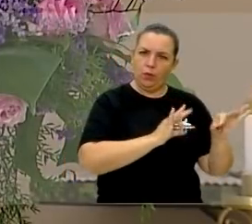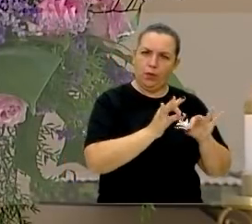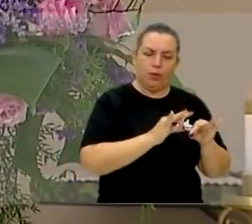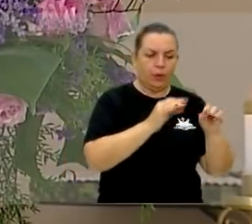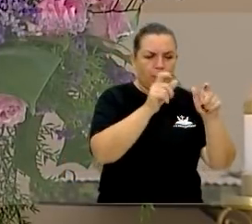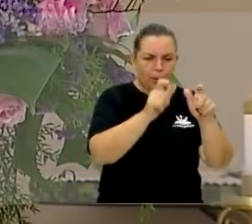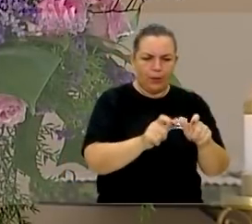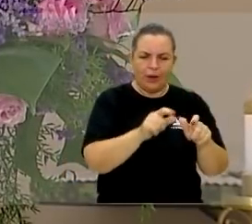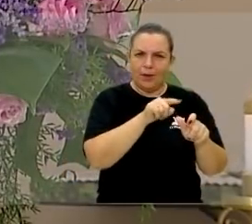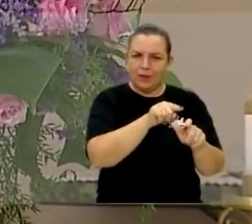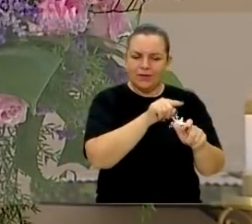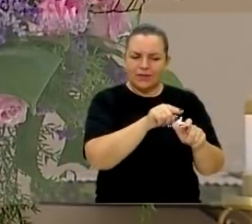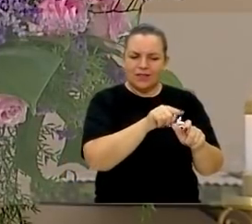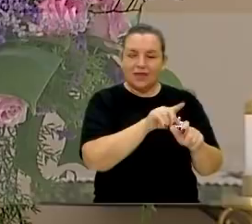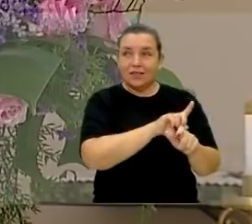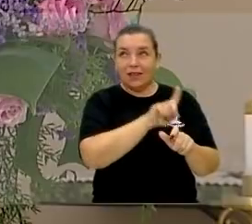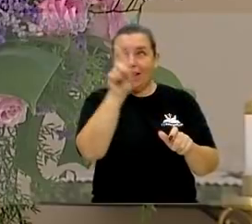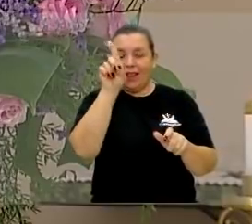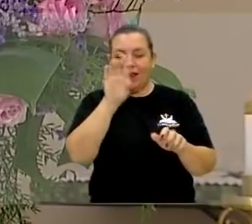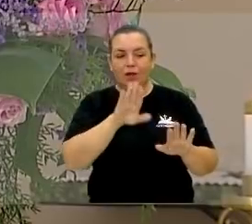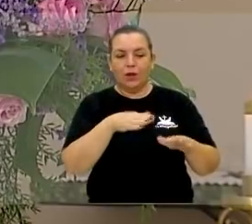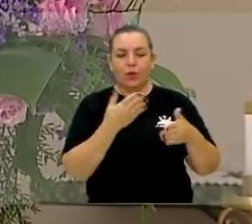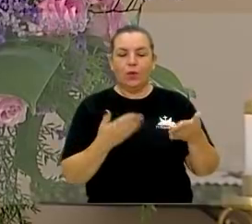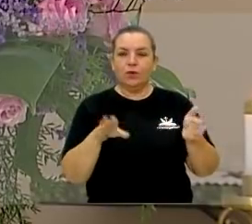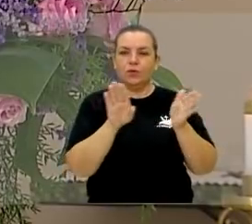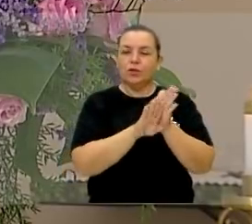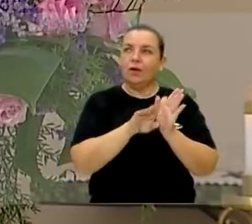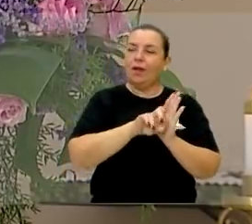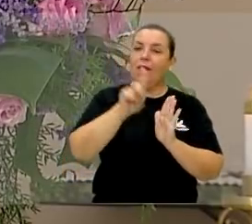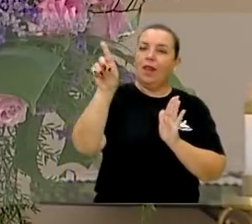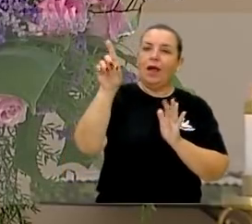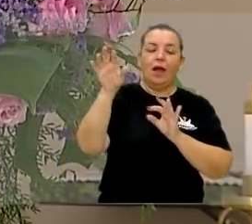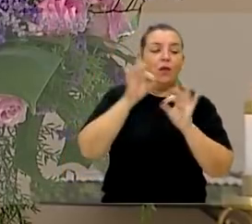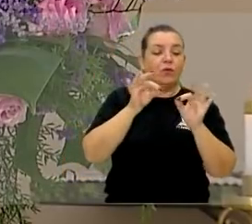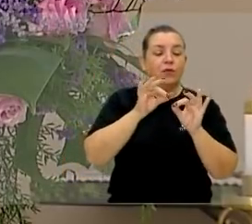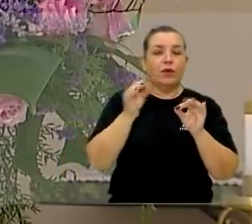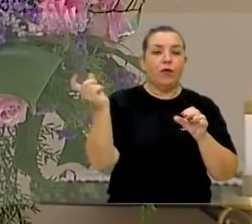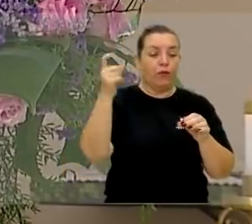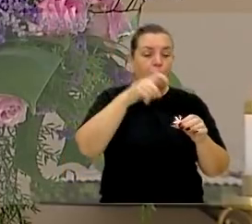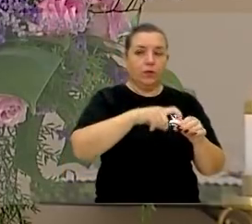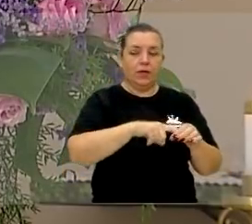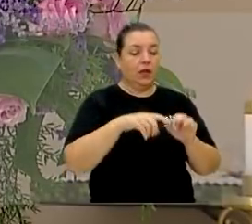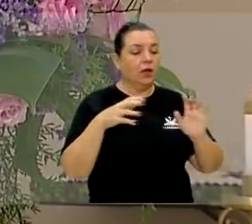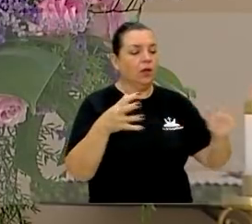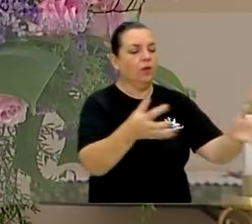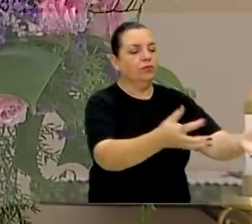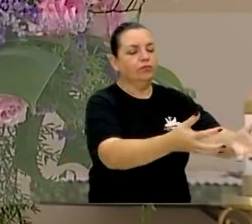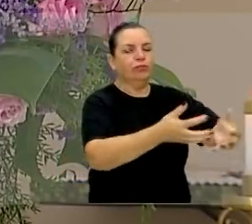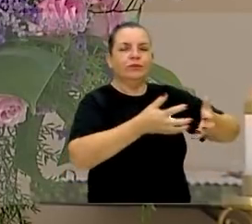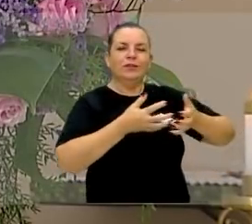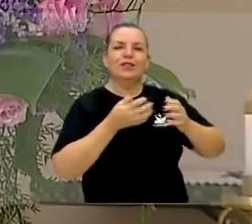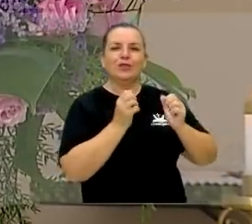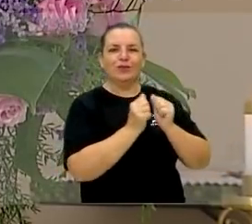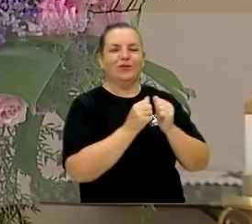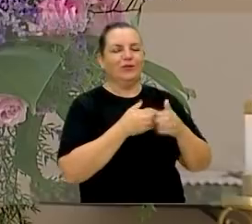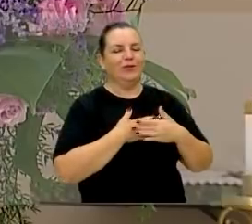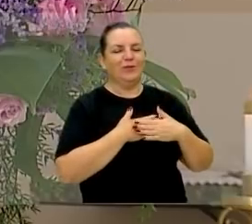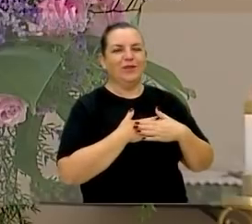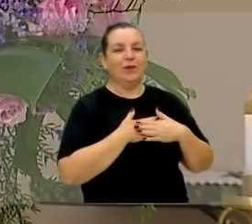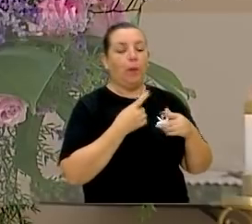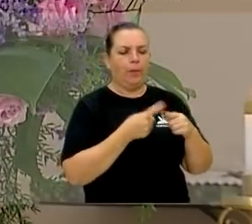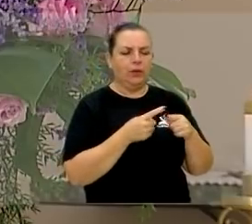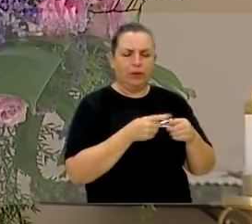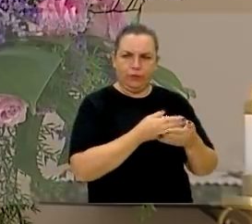para vós, e quando eu tiver ido preparar-vos um lugar, voltarei e vos levarei comigo, a fim de